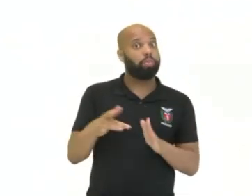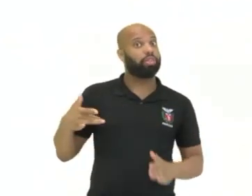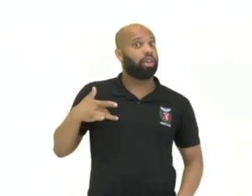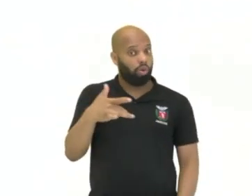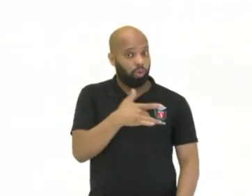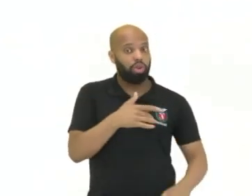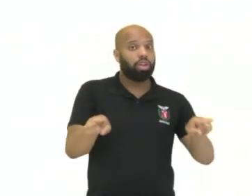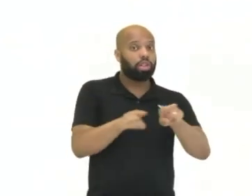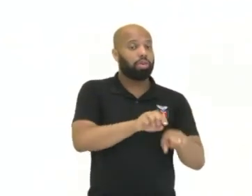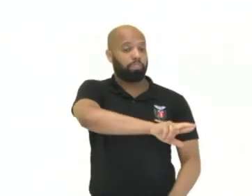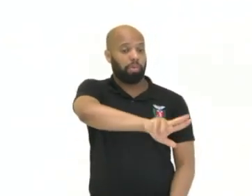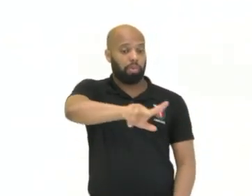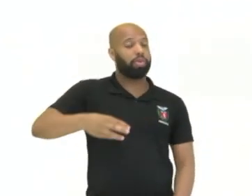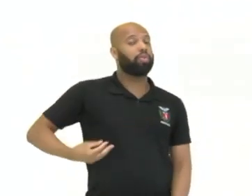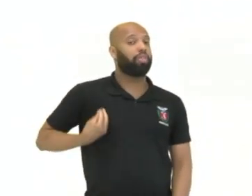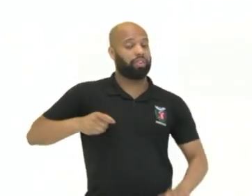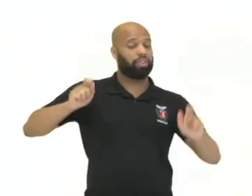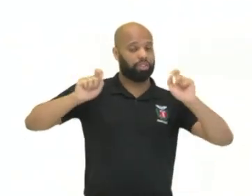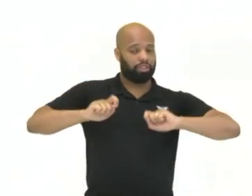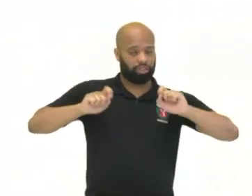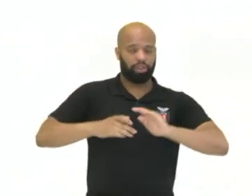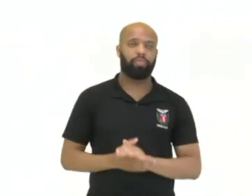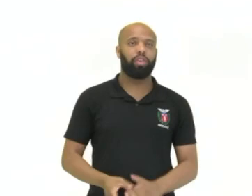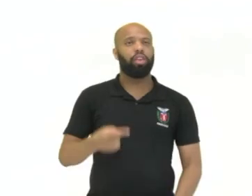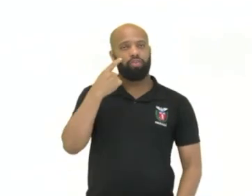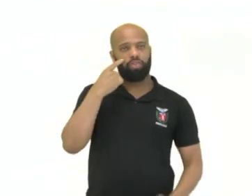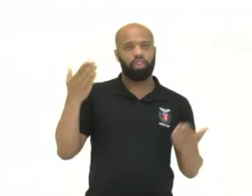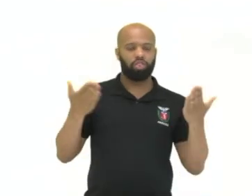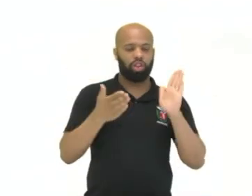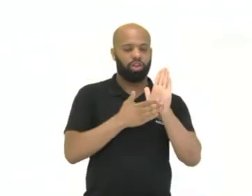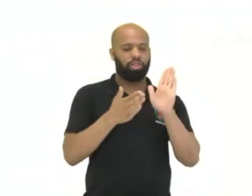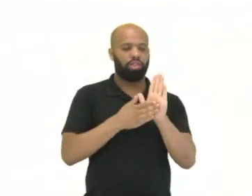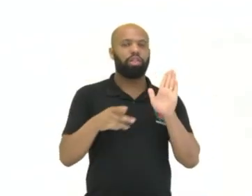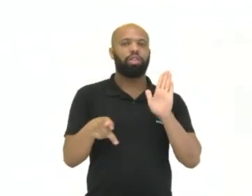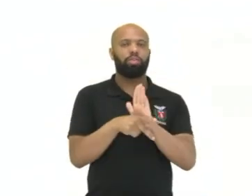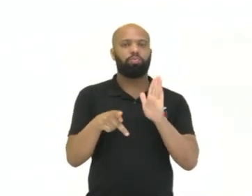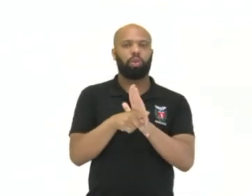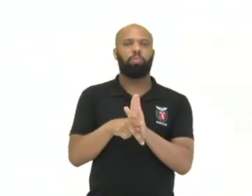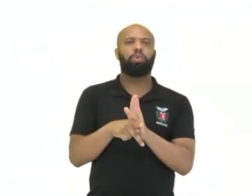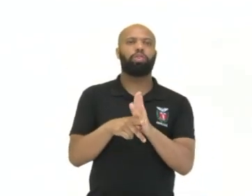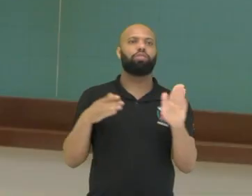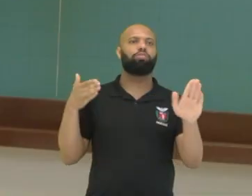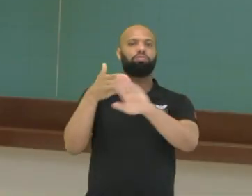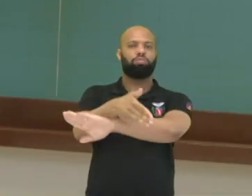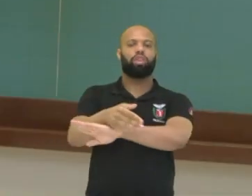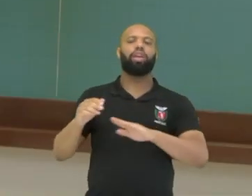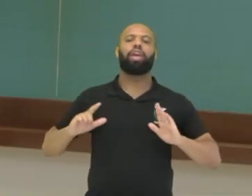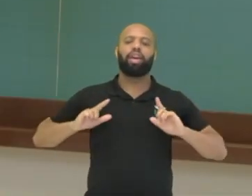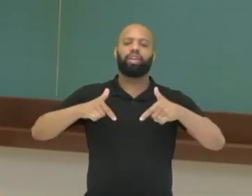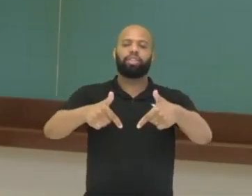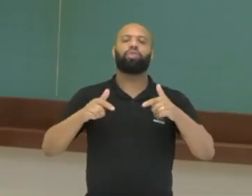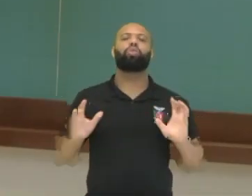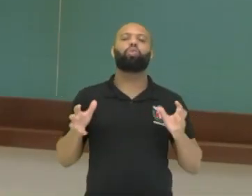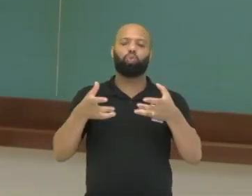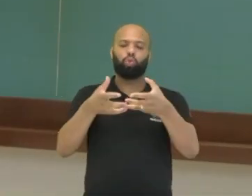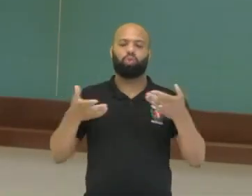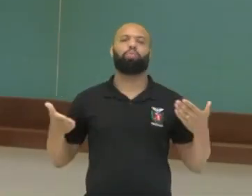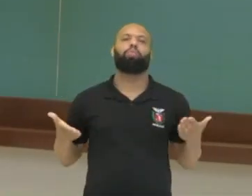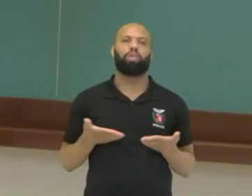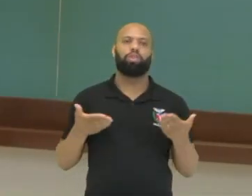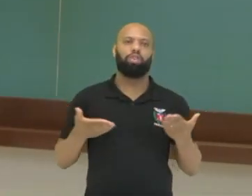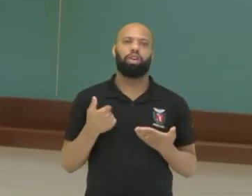da vida é possível. Então, olha a proposta de intervenção aqui, ó. Uma ação conjunta.